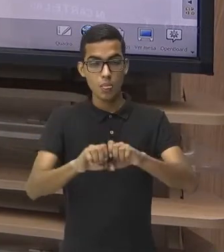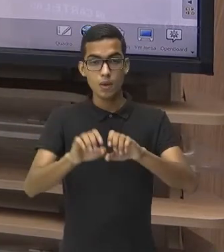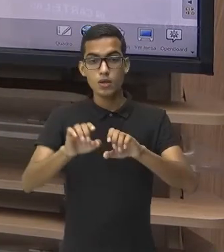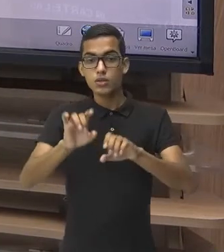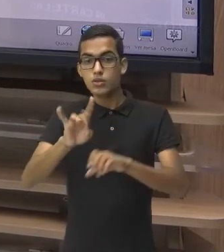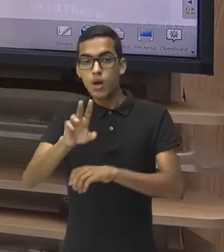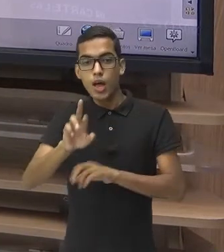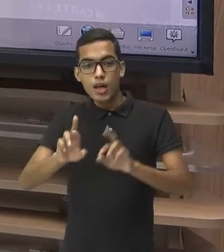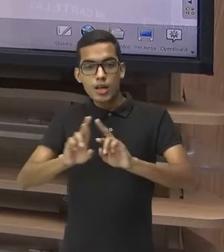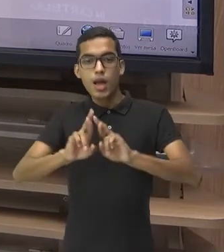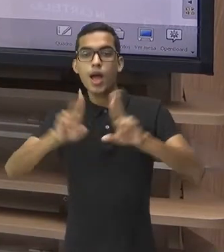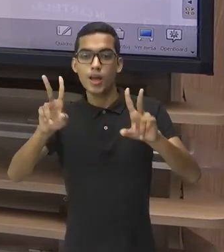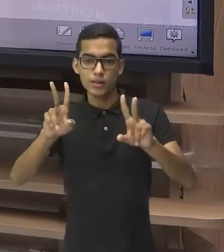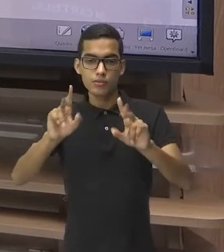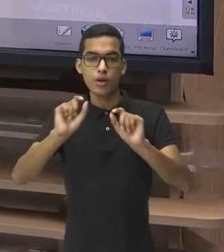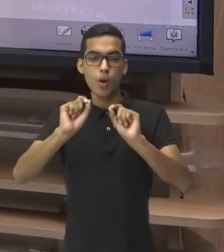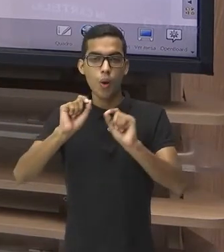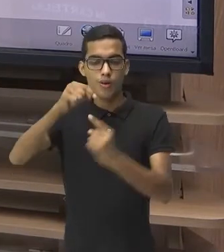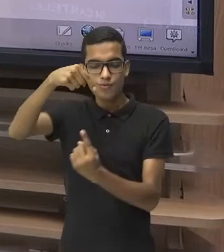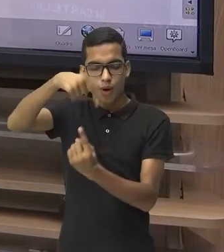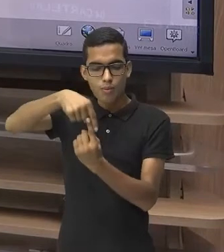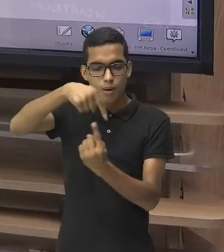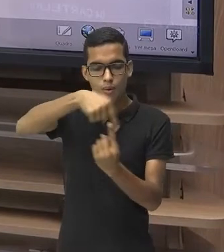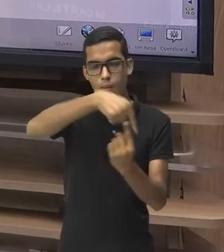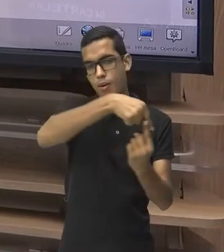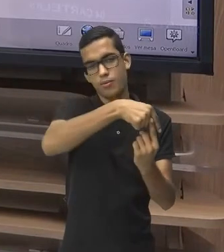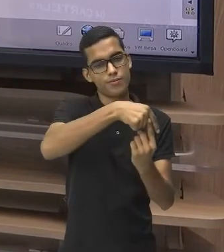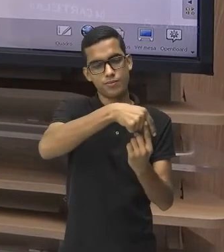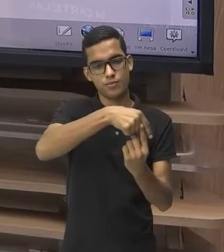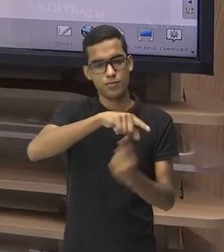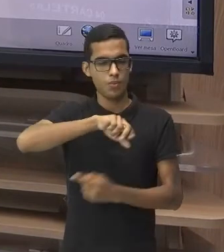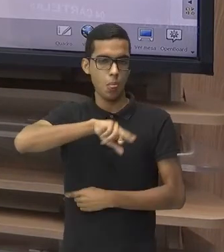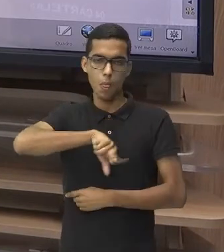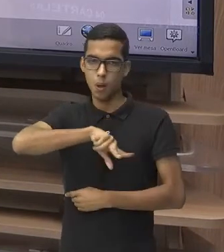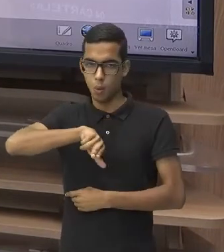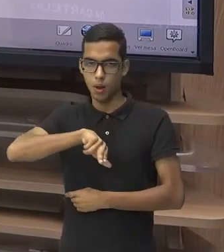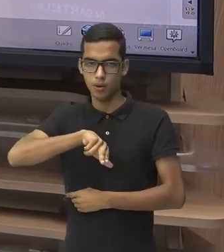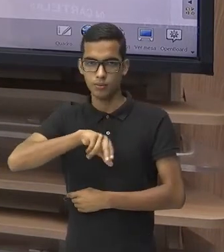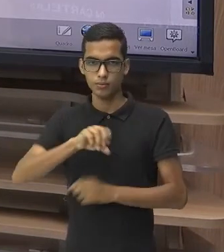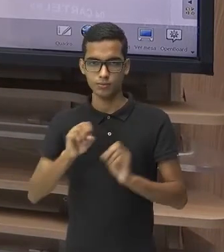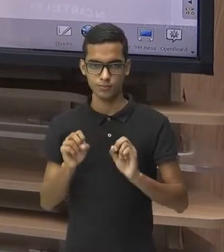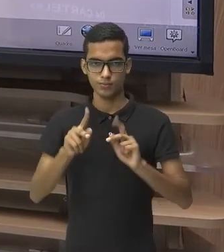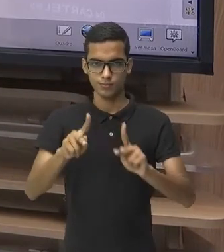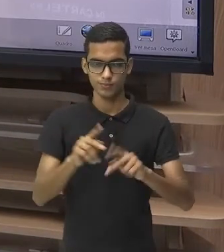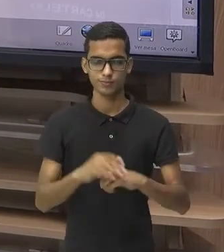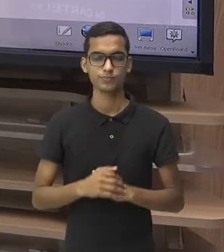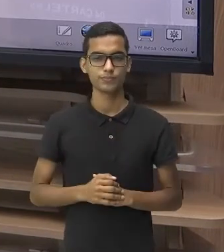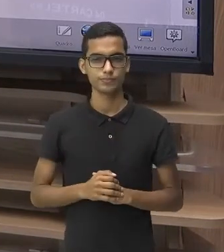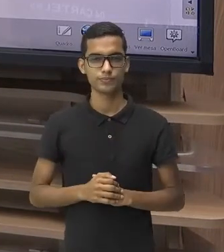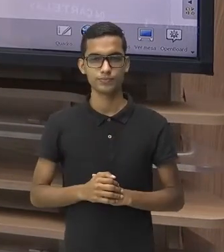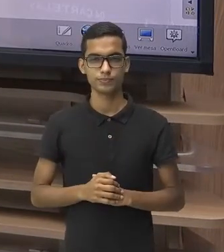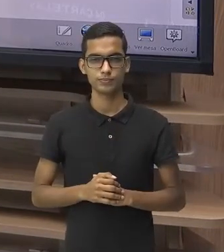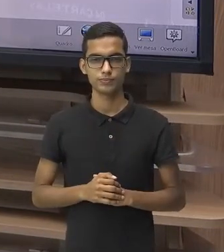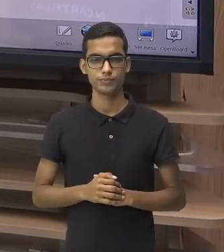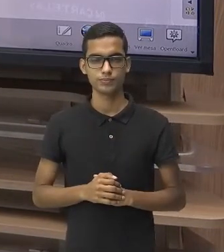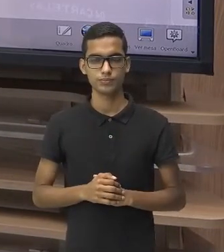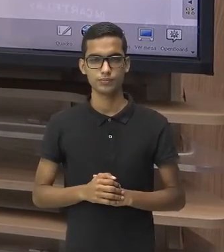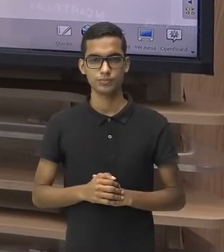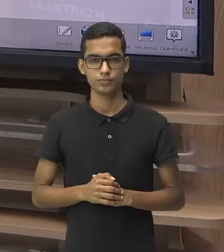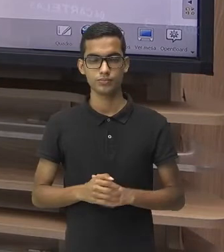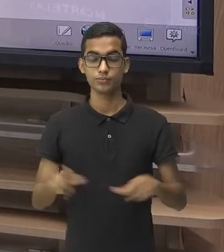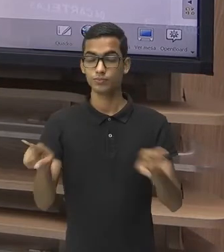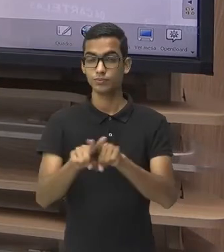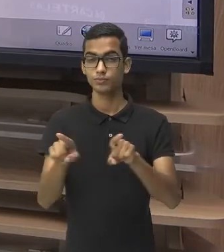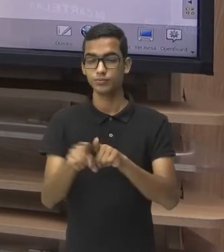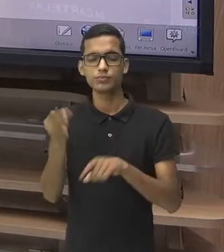são cromossomos não homólogos, não são entre os pares, como a gente observou lá no cariótipo humano, tá? E aí vamos